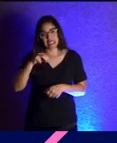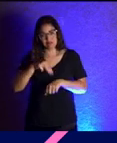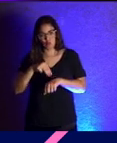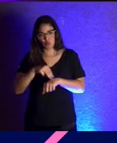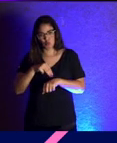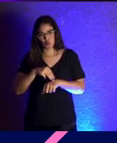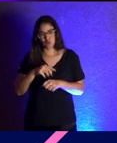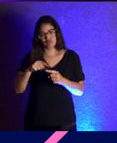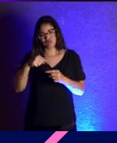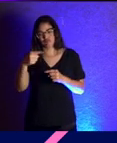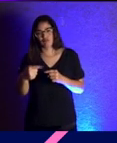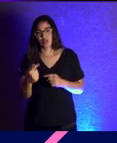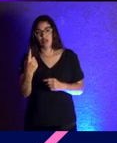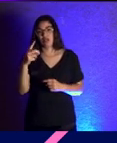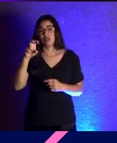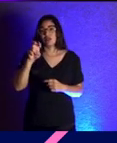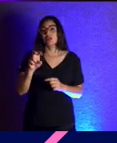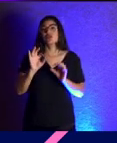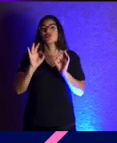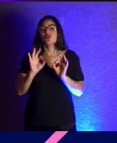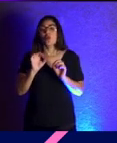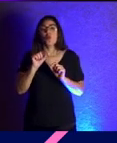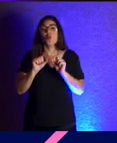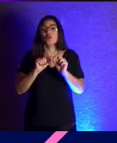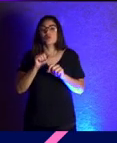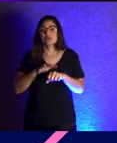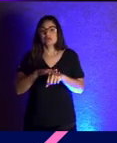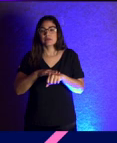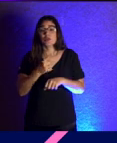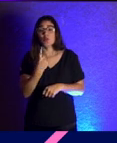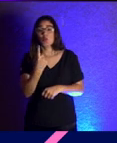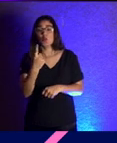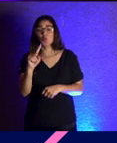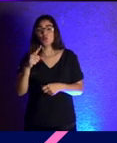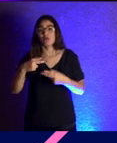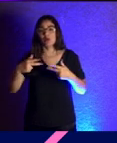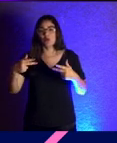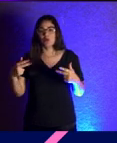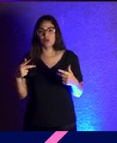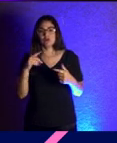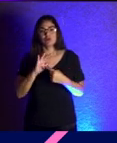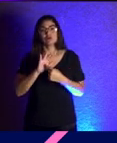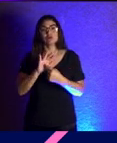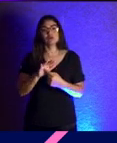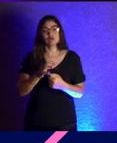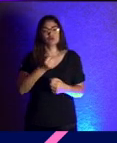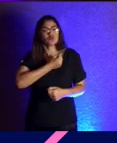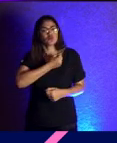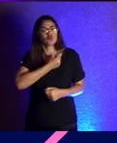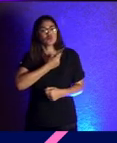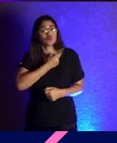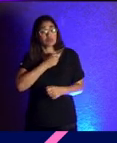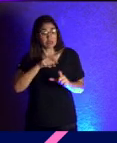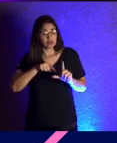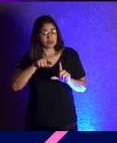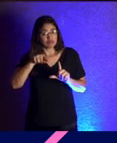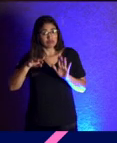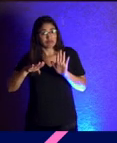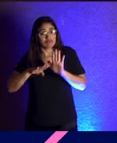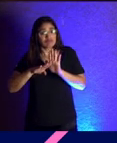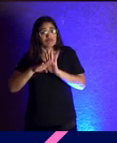fim, mas só fazer uma última coisa que a gente fez aqui na reportagem, que é tentar mostrar que esses números que a gente levantou são